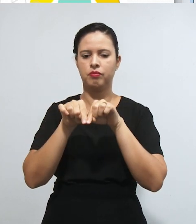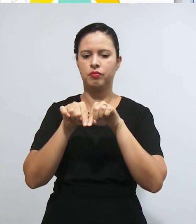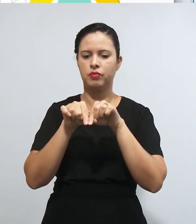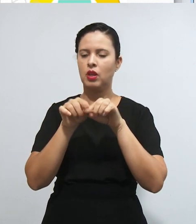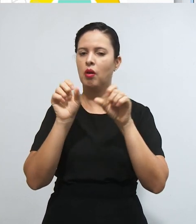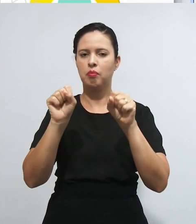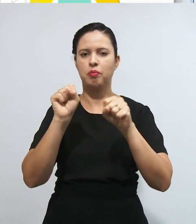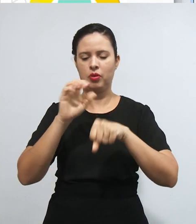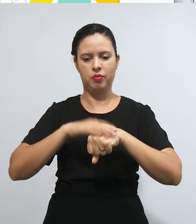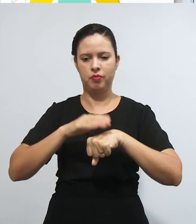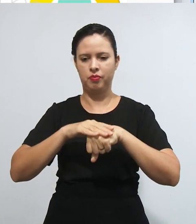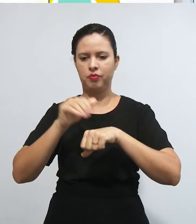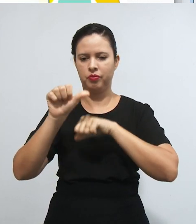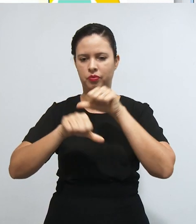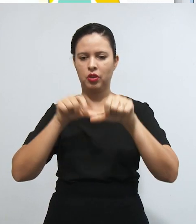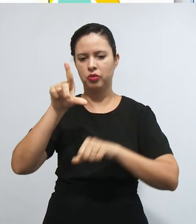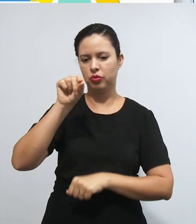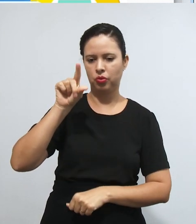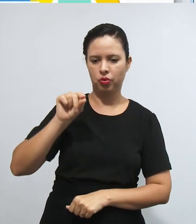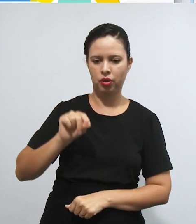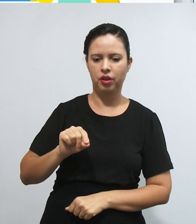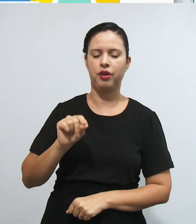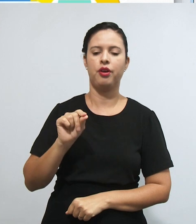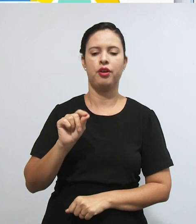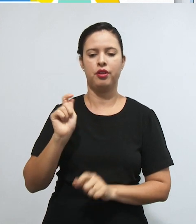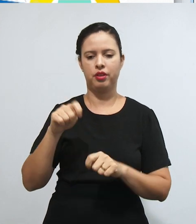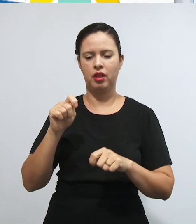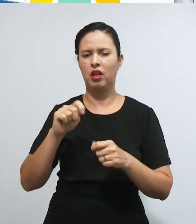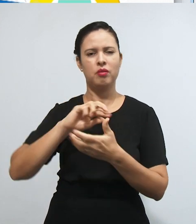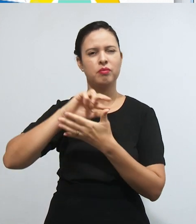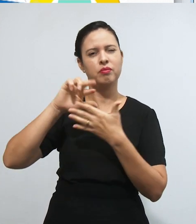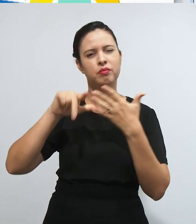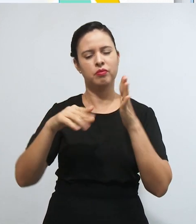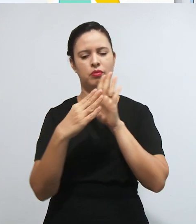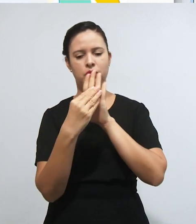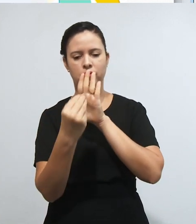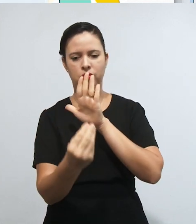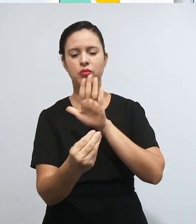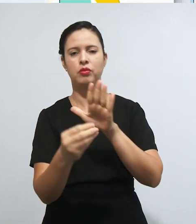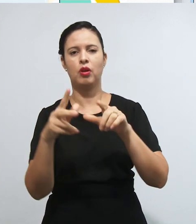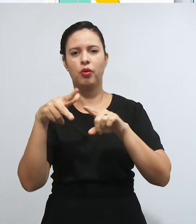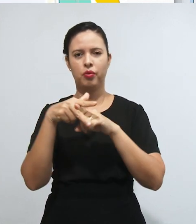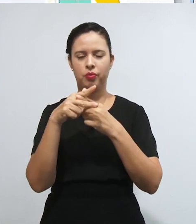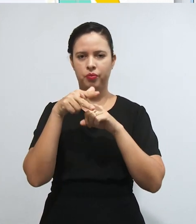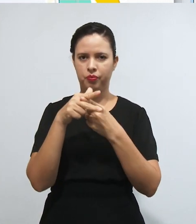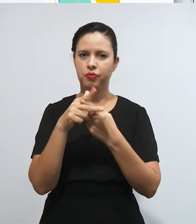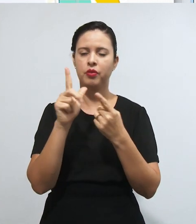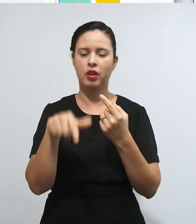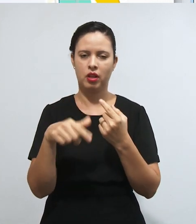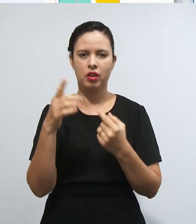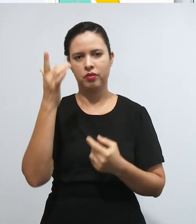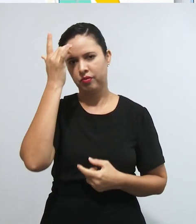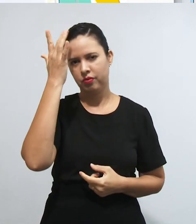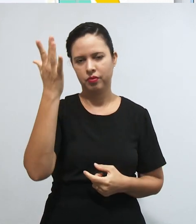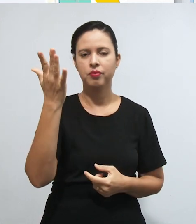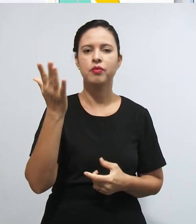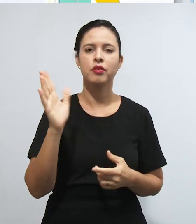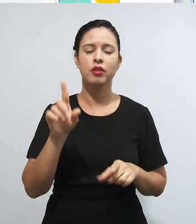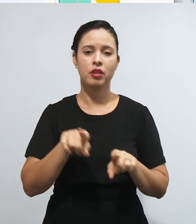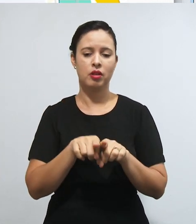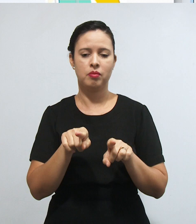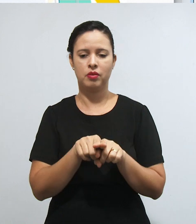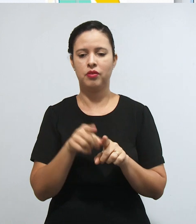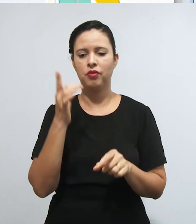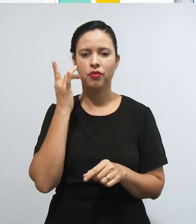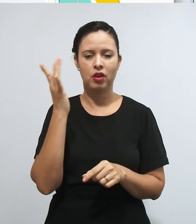pode trazer aqui algumas possibilidades, ó, né, de configuração também. Enfim, é bem personalizável e bastante